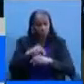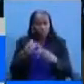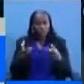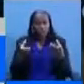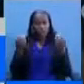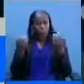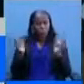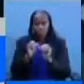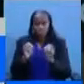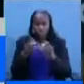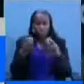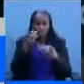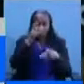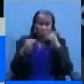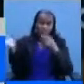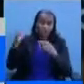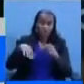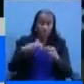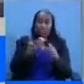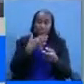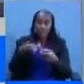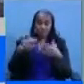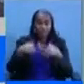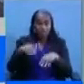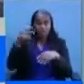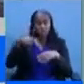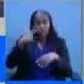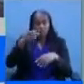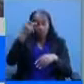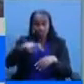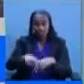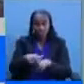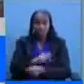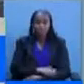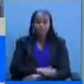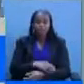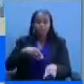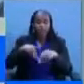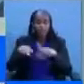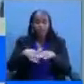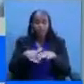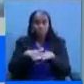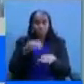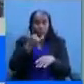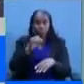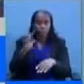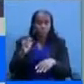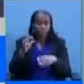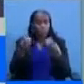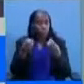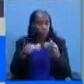das jogadoras vem da diáspora, mas há alguns residentes. Que jogadores que participam na 2013, a maioria está